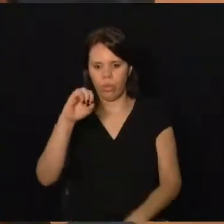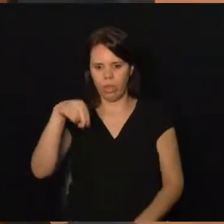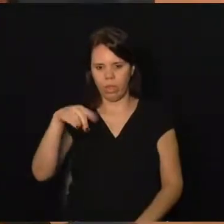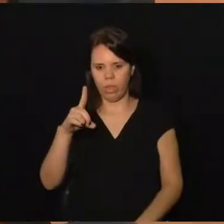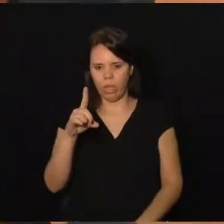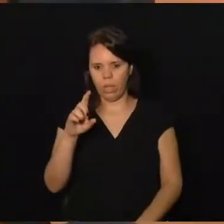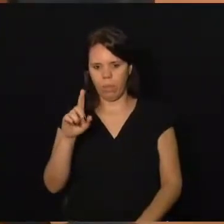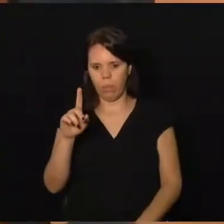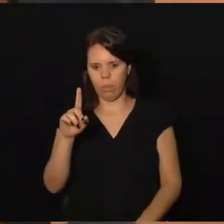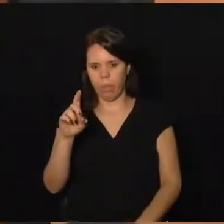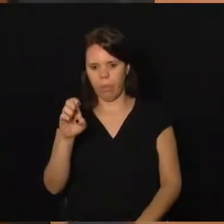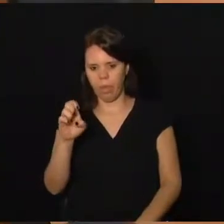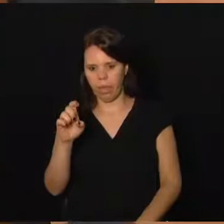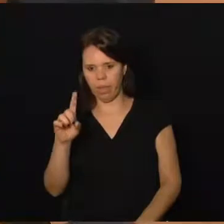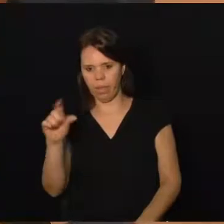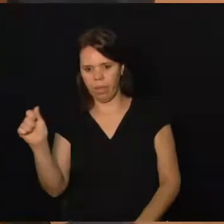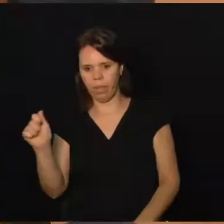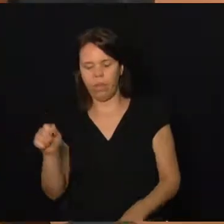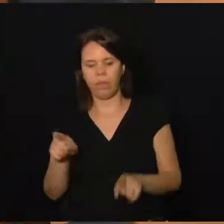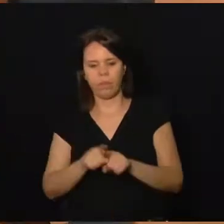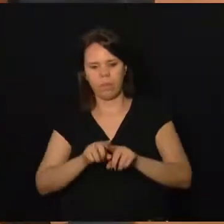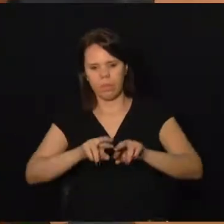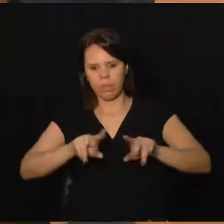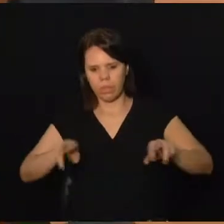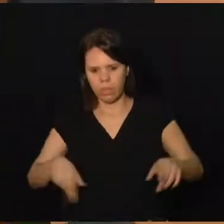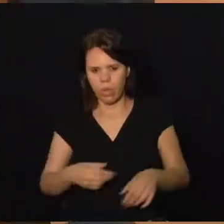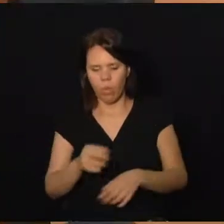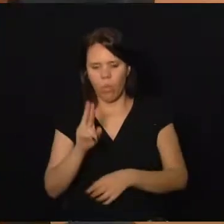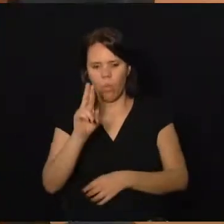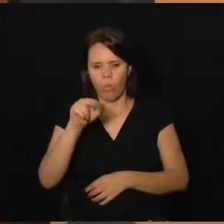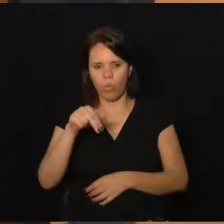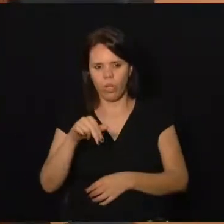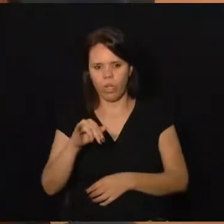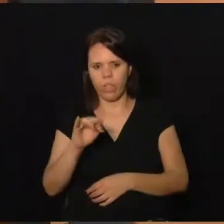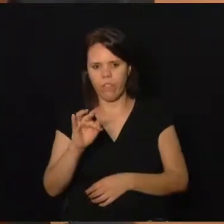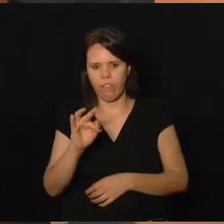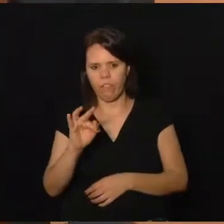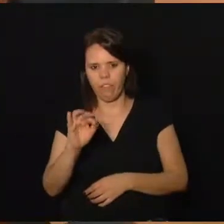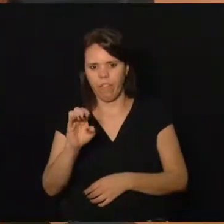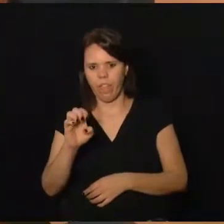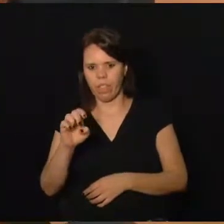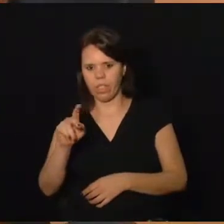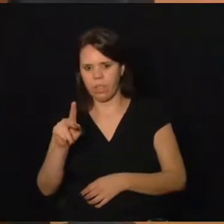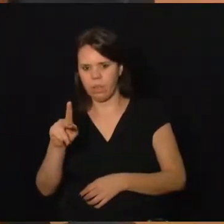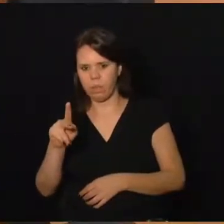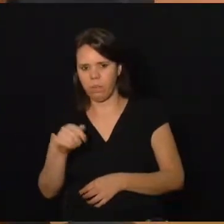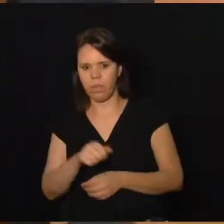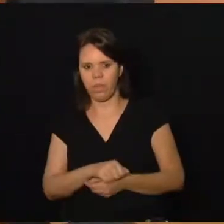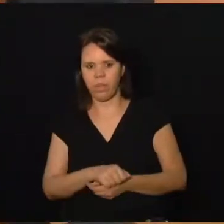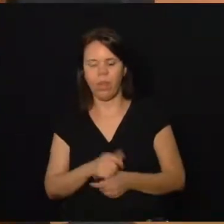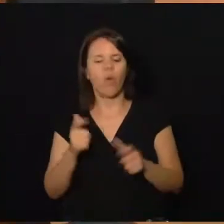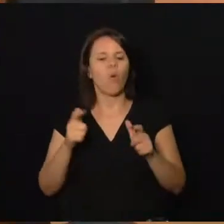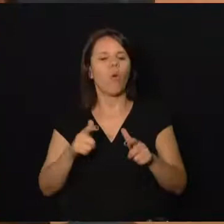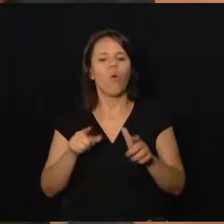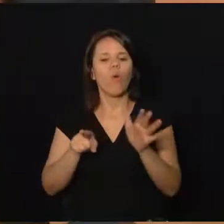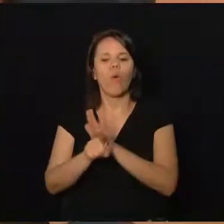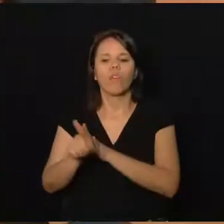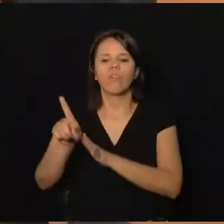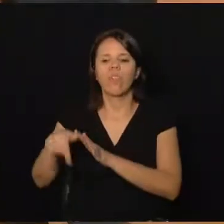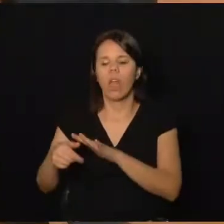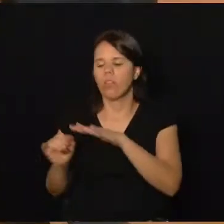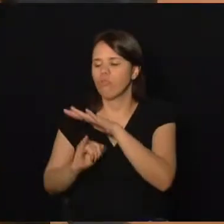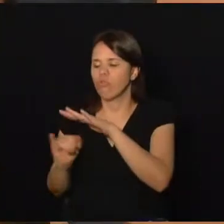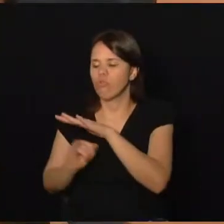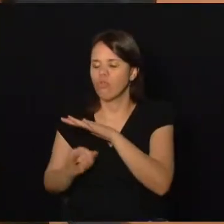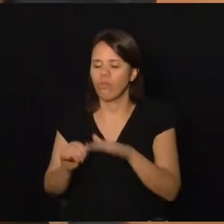conselheira em prevenção ao uso de álcool e outras drogas pela Unifesp. Onde que é esse Instituto Independa? Independa é um instituto que